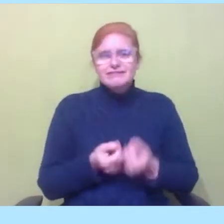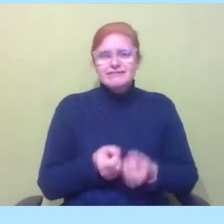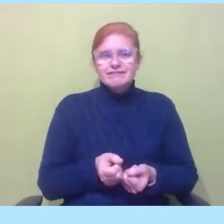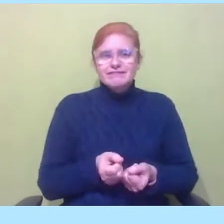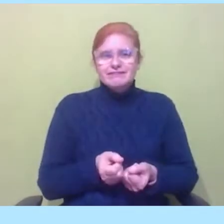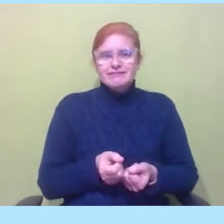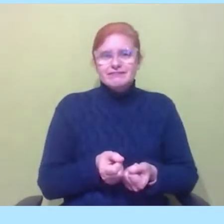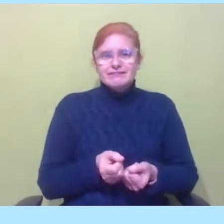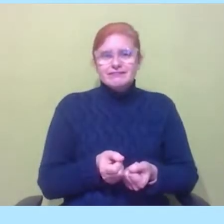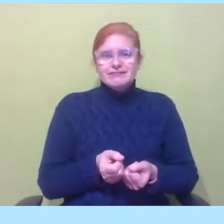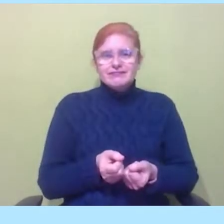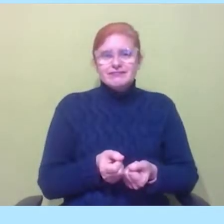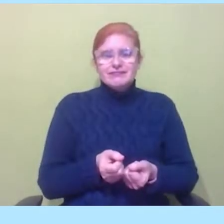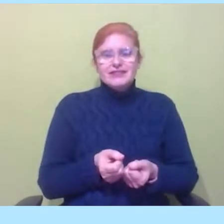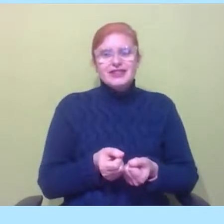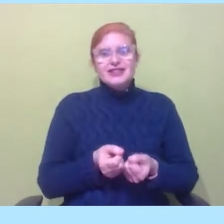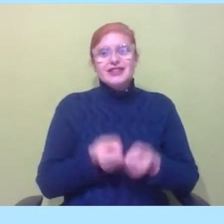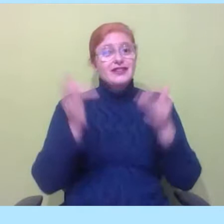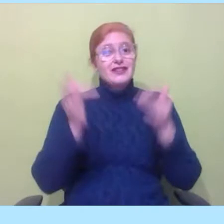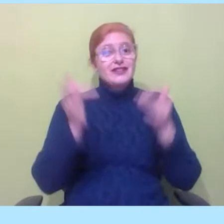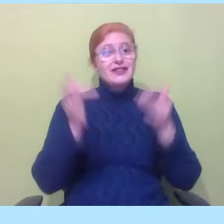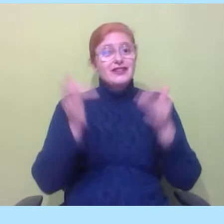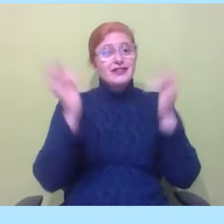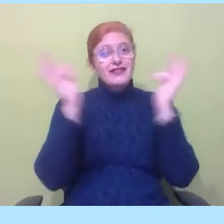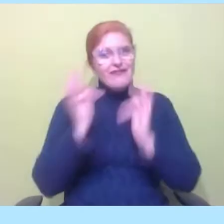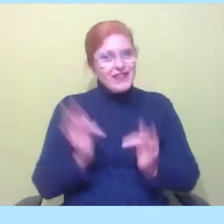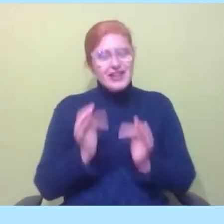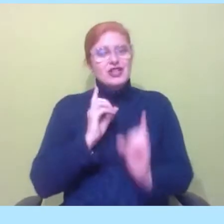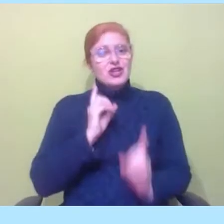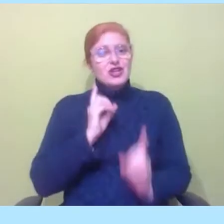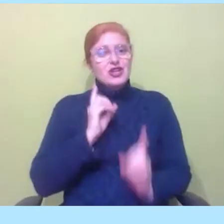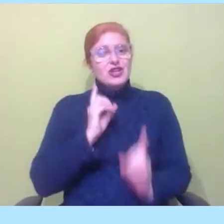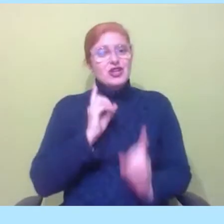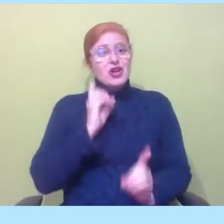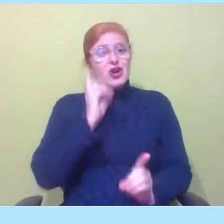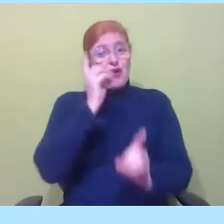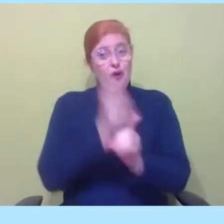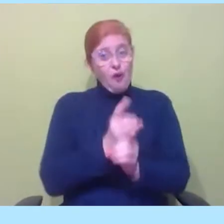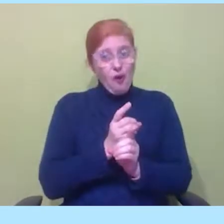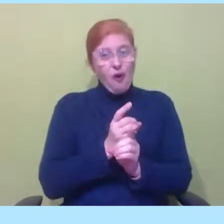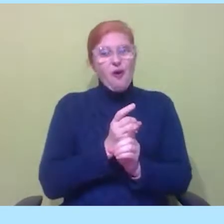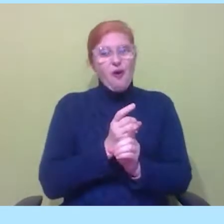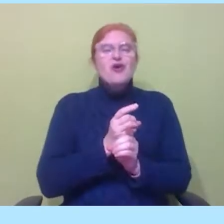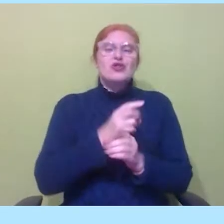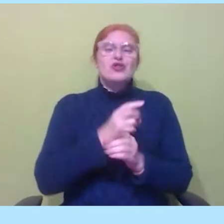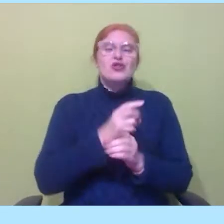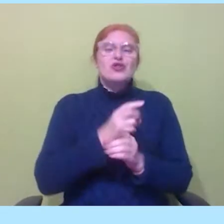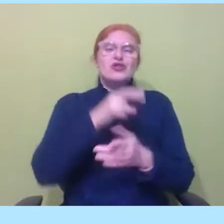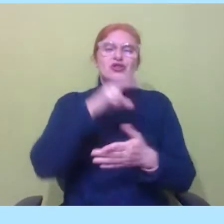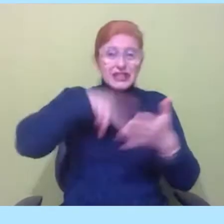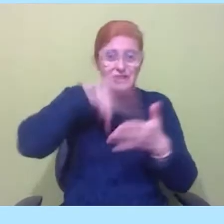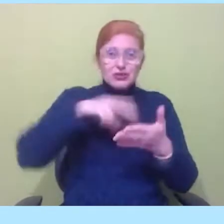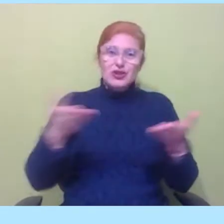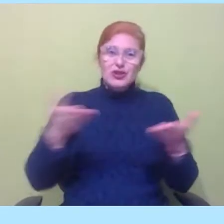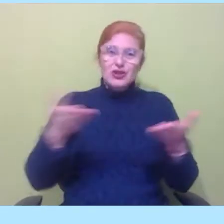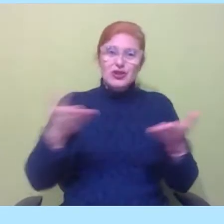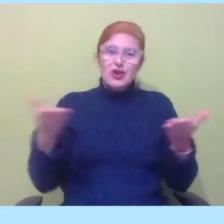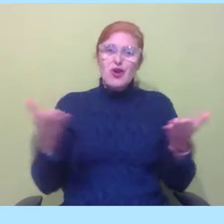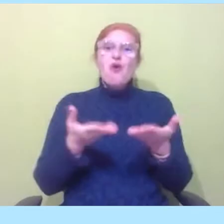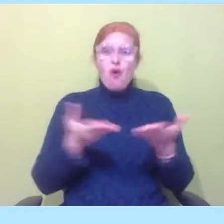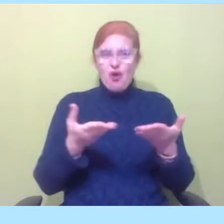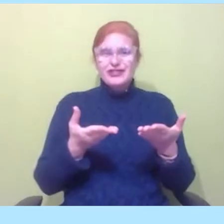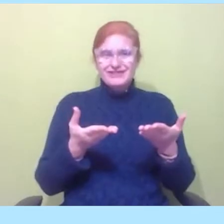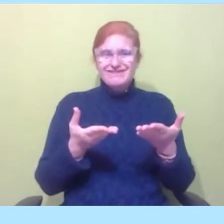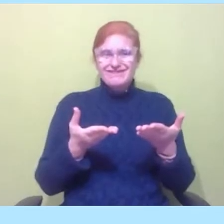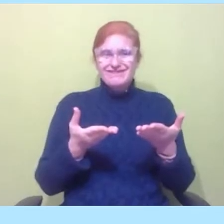foi super feliz esse encontro de leitura justo hoje. E tem uma coisa que a Bell